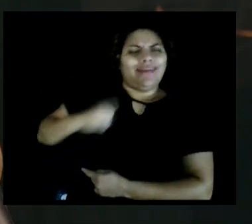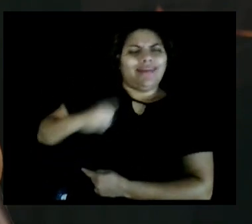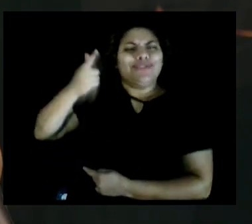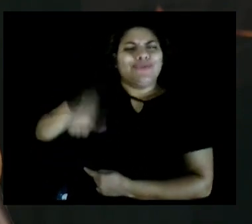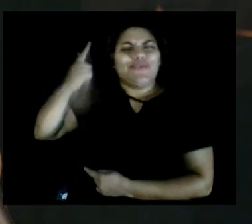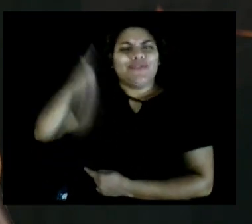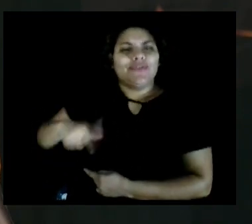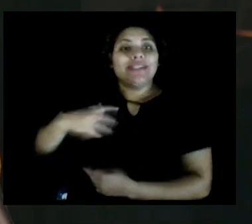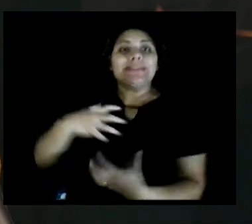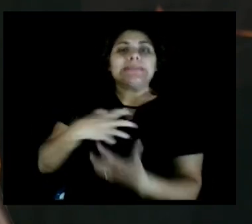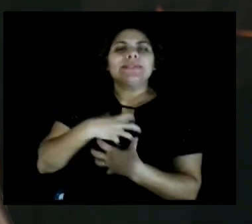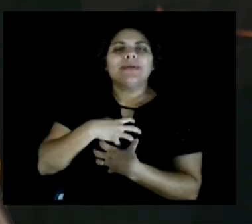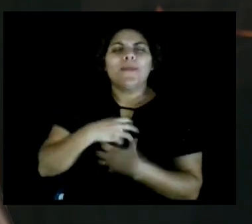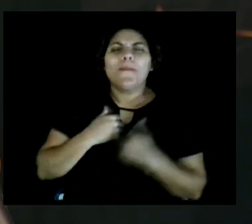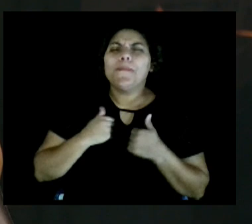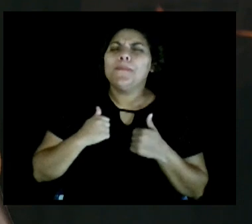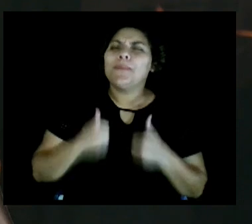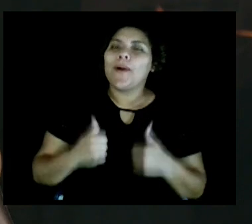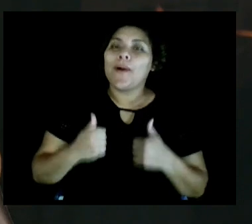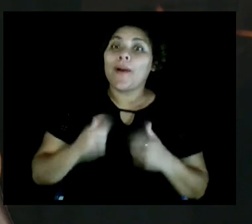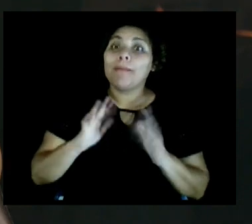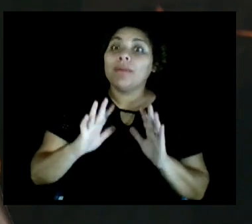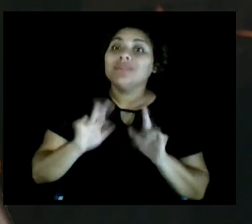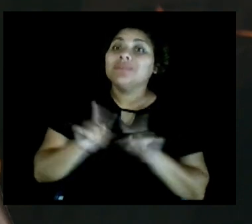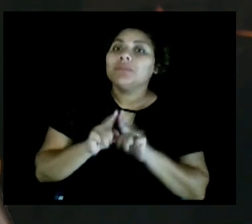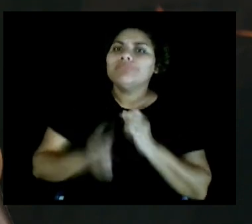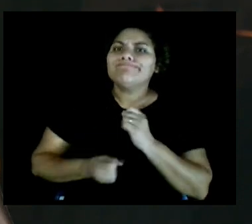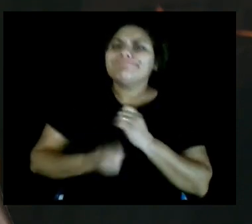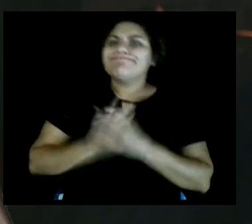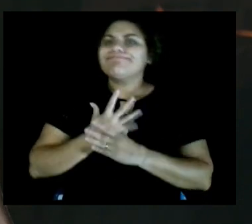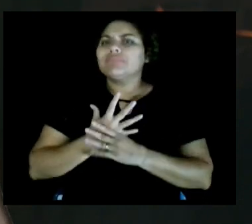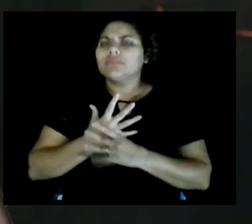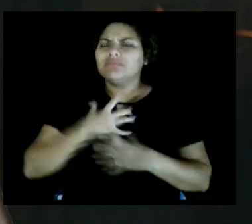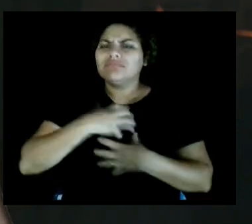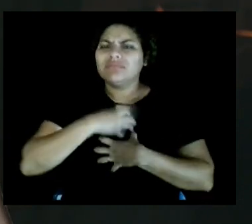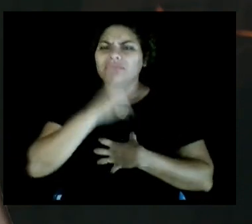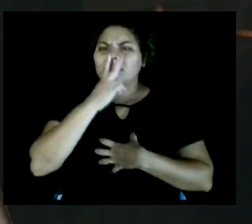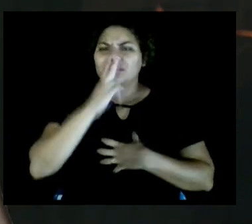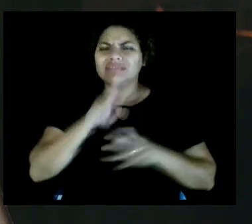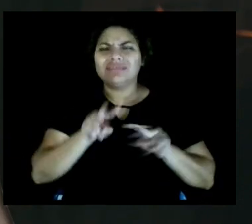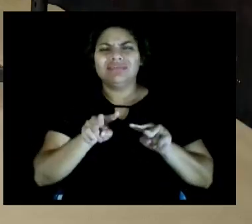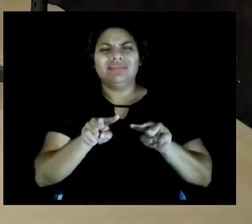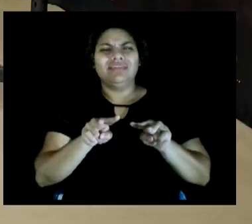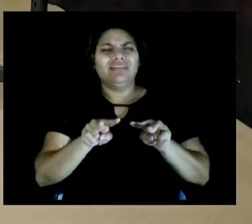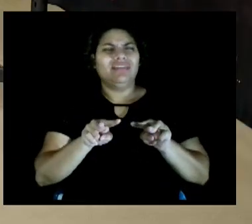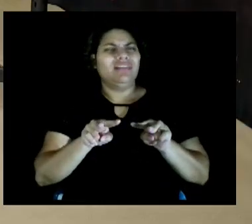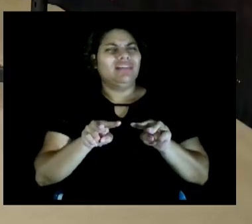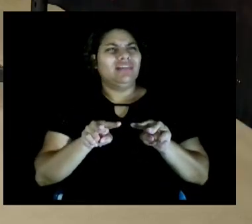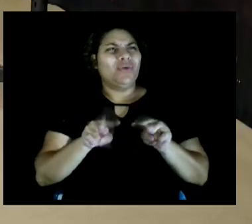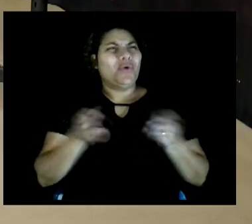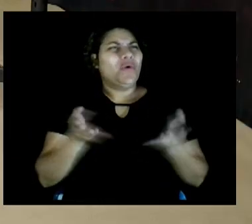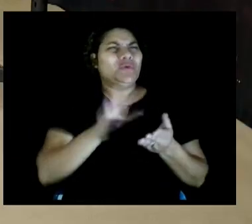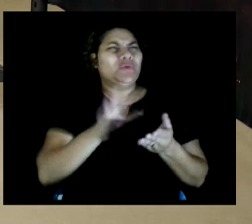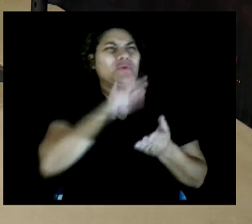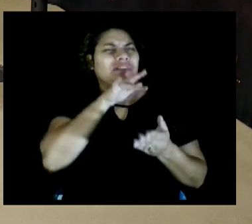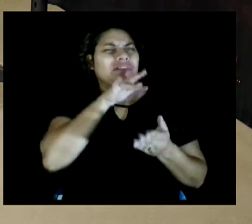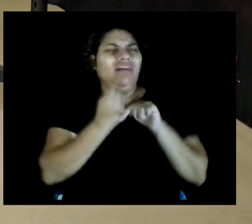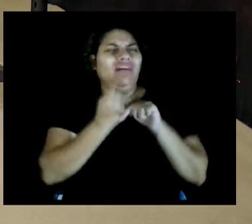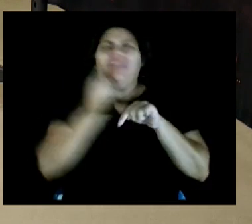também pode trazer um sentimento aí de paralisação no passado, né? Até que ponto